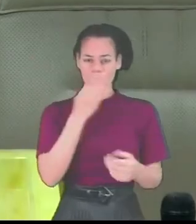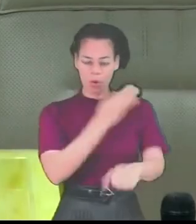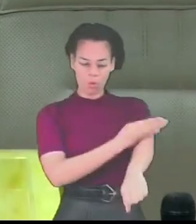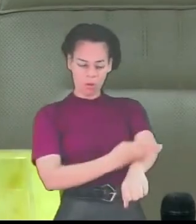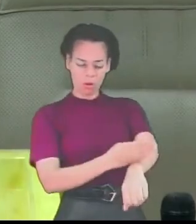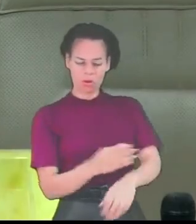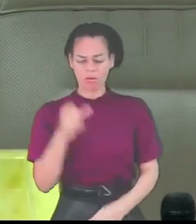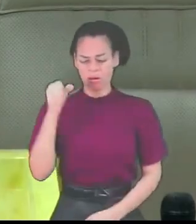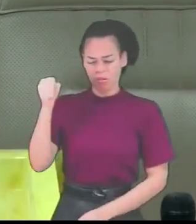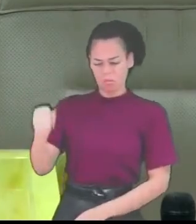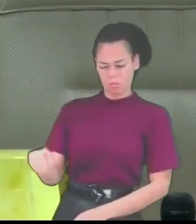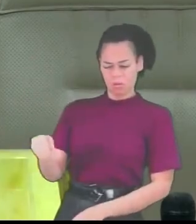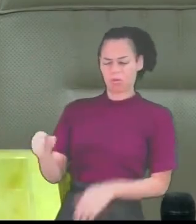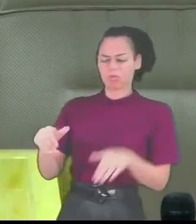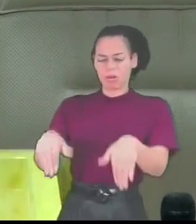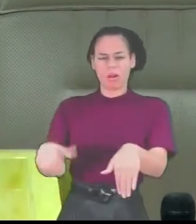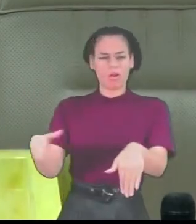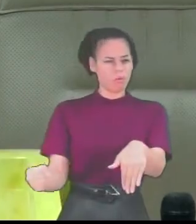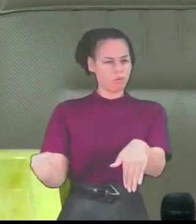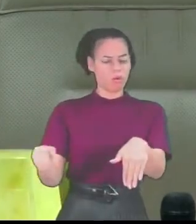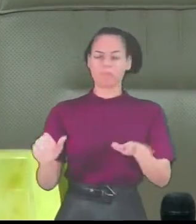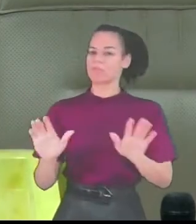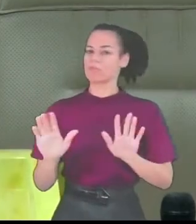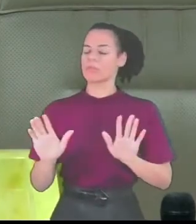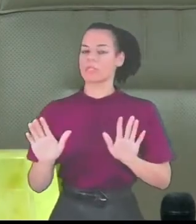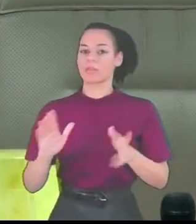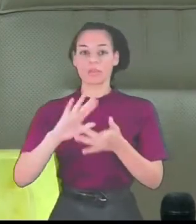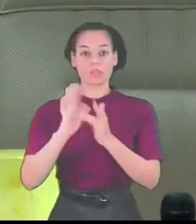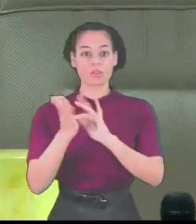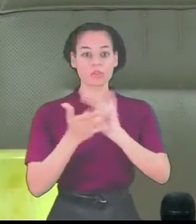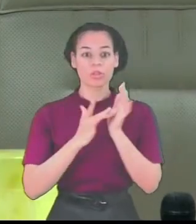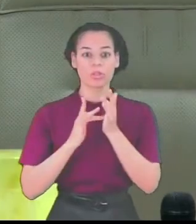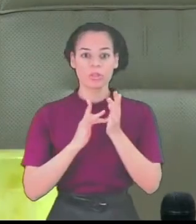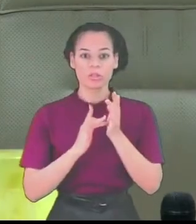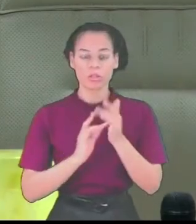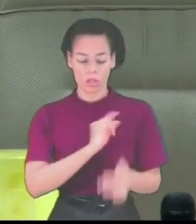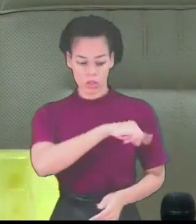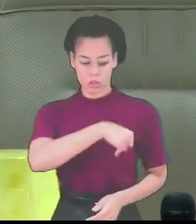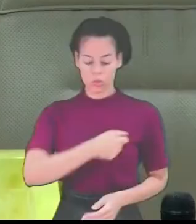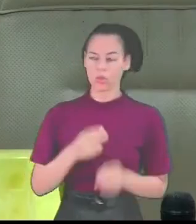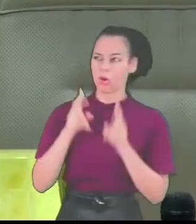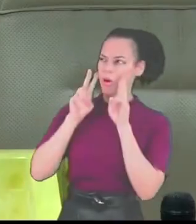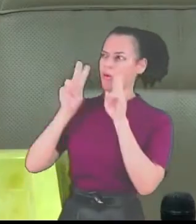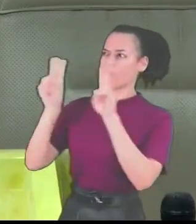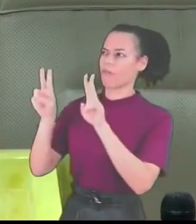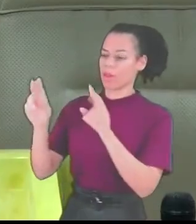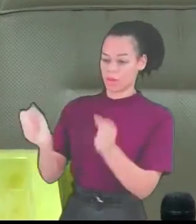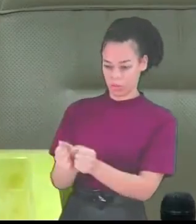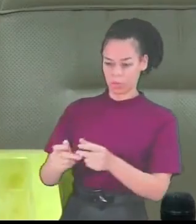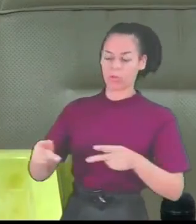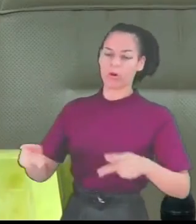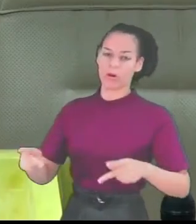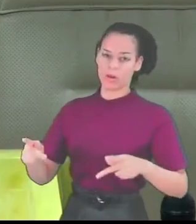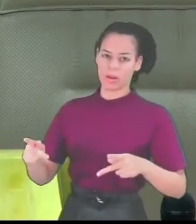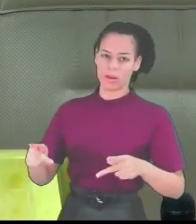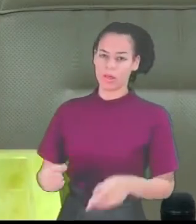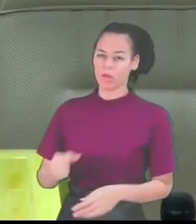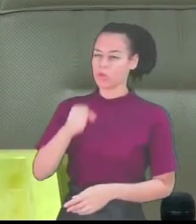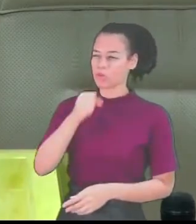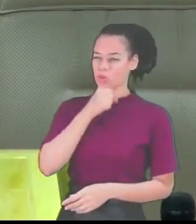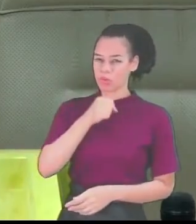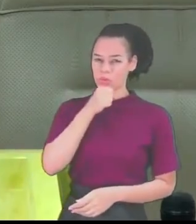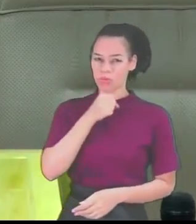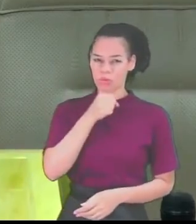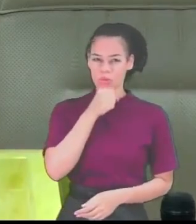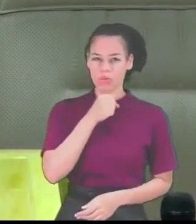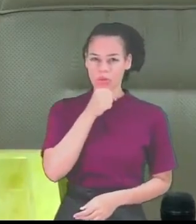cajado na mão e não mas Jesus aquilo que João vê no Apocalipse de um ancião